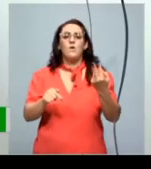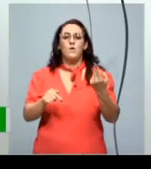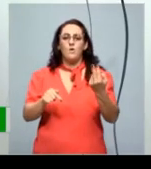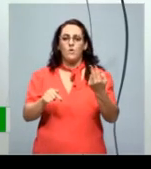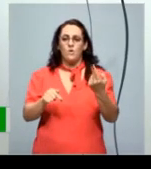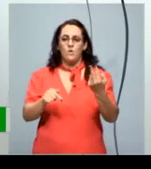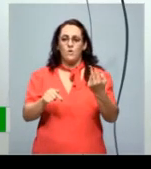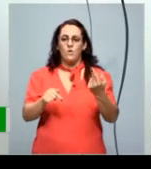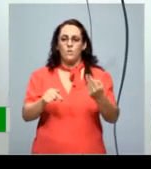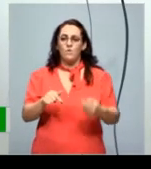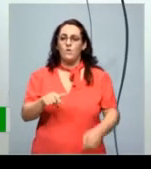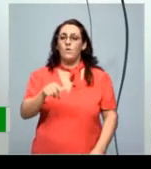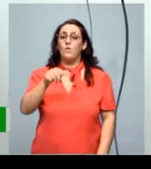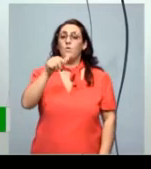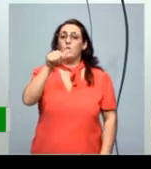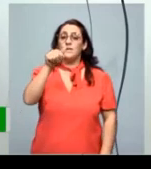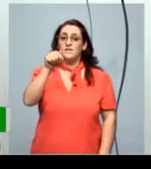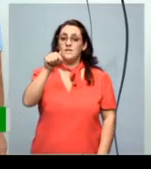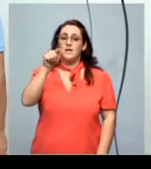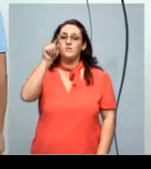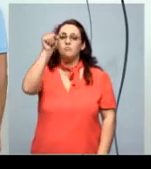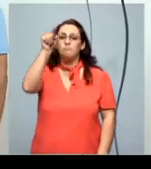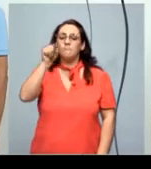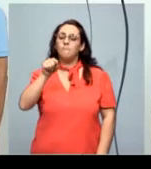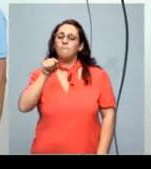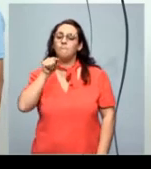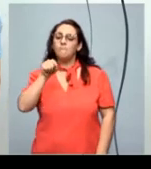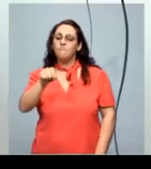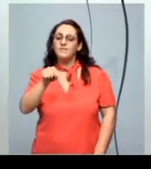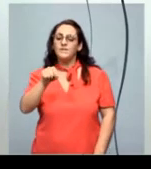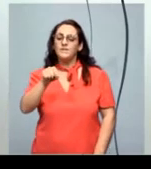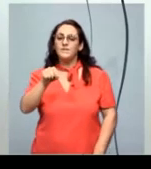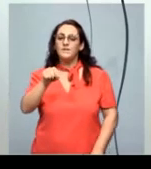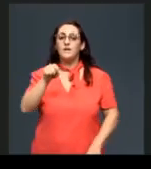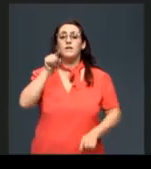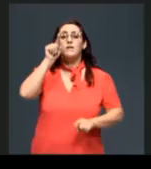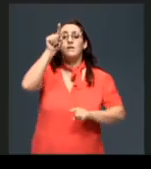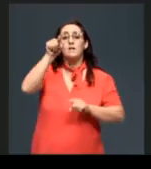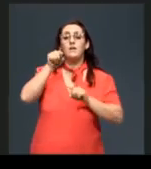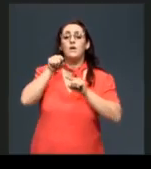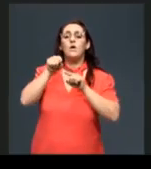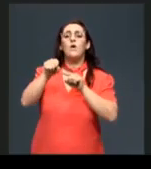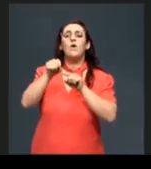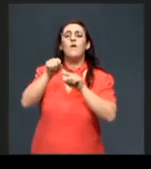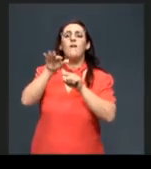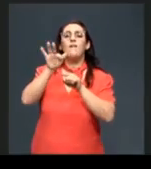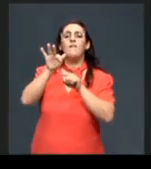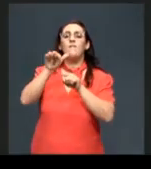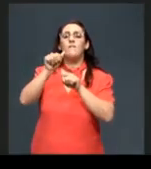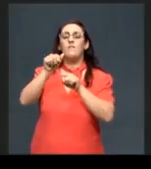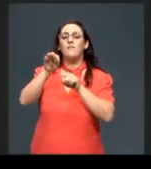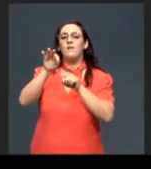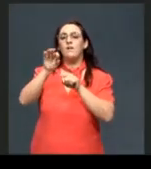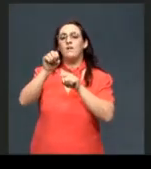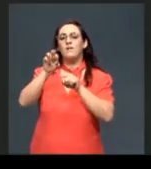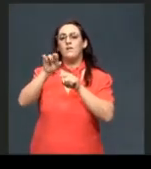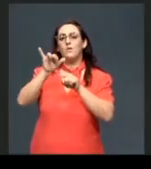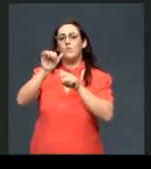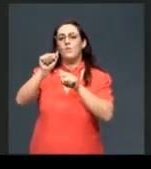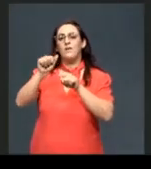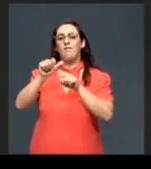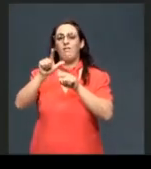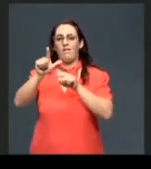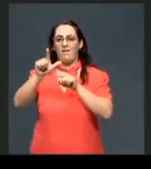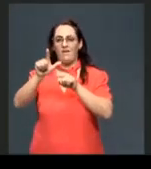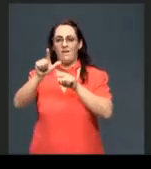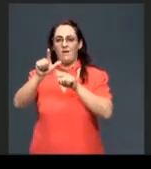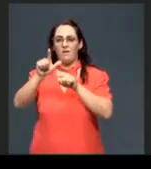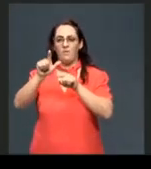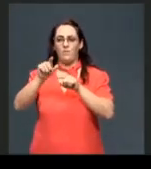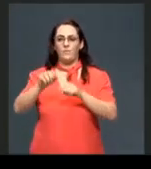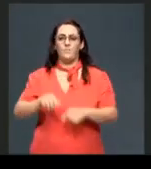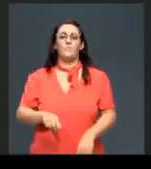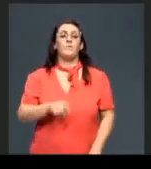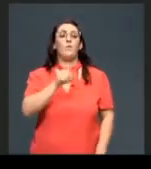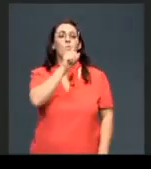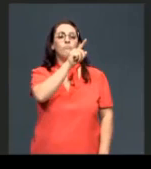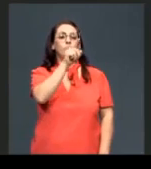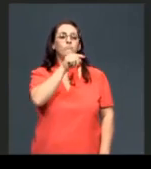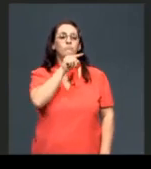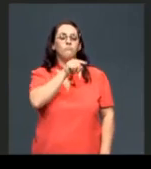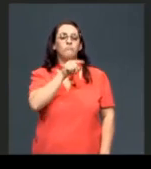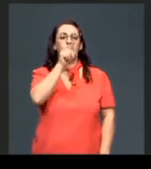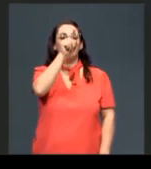a 7 fatorial. E 7 fatorial é 7 vezes 6, vezes